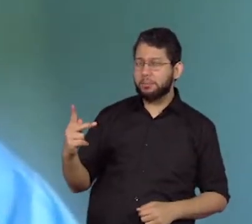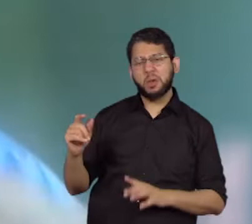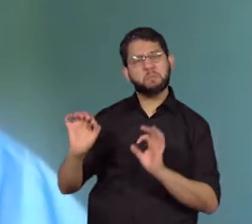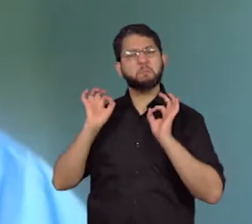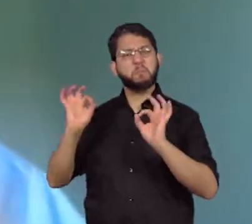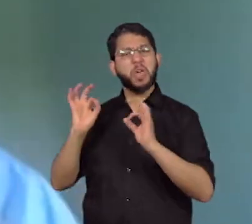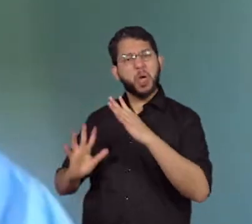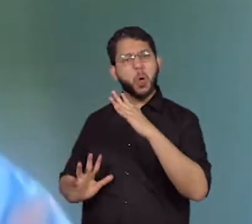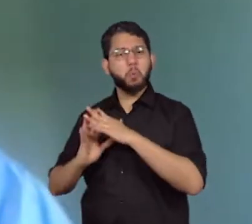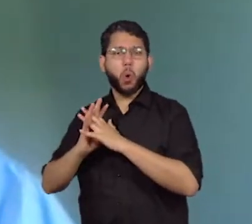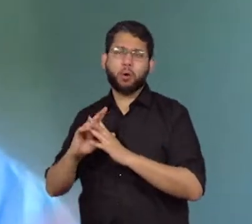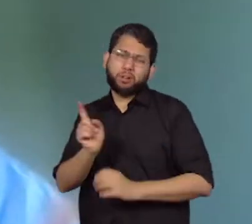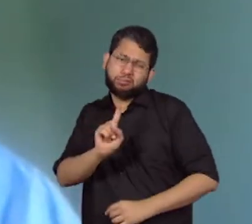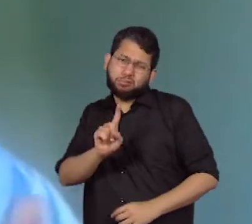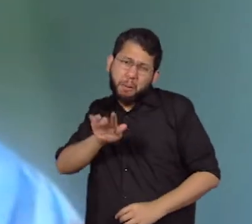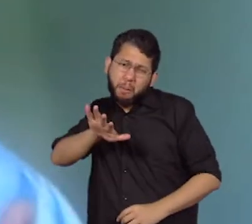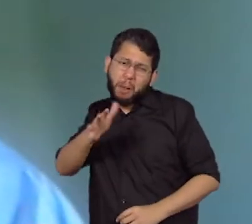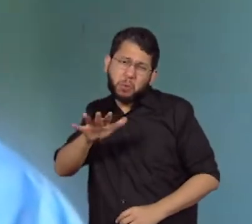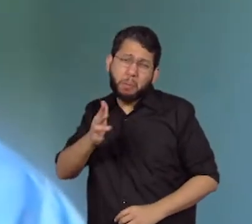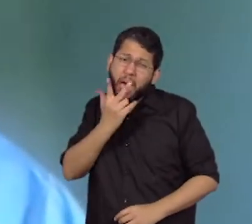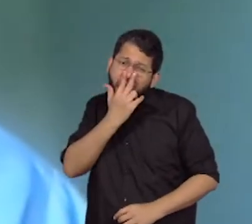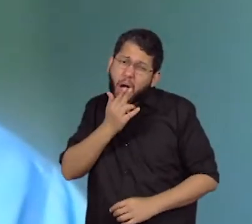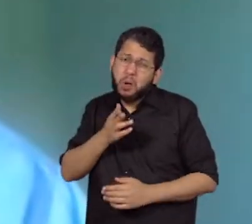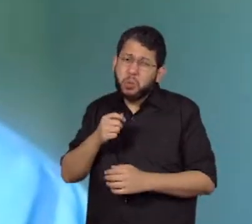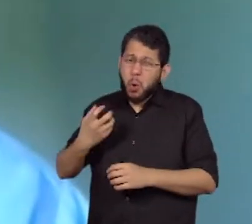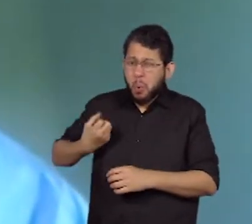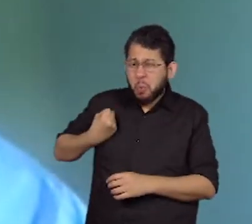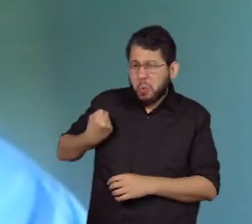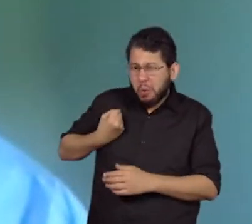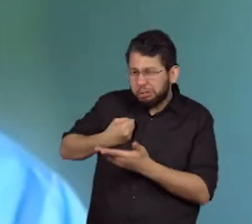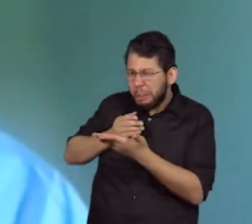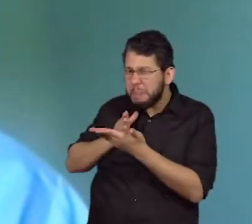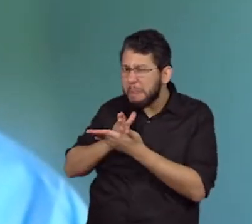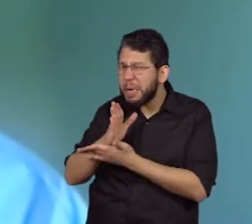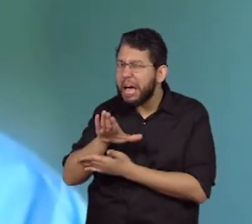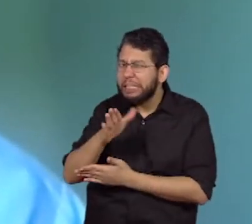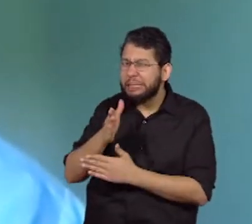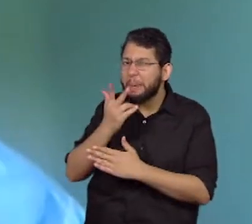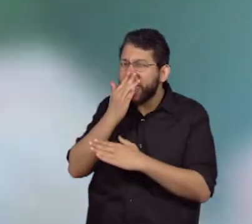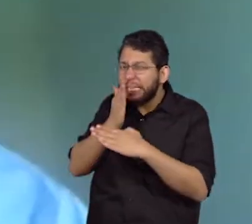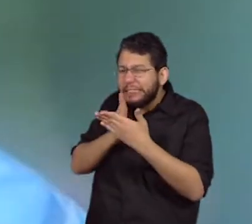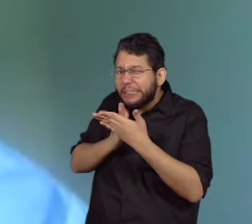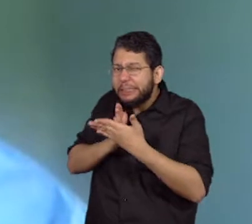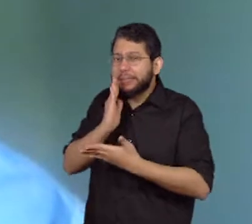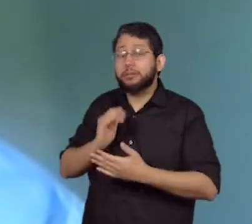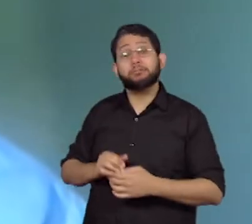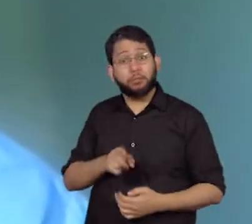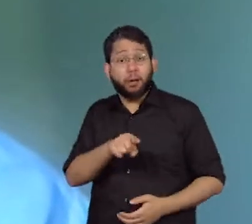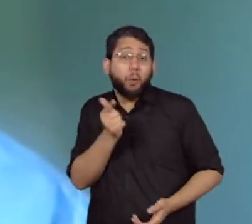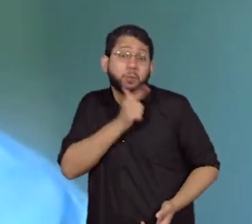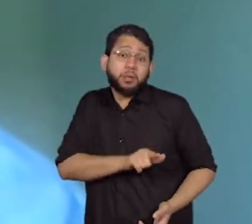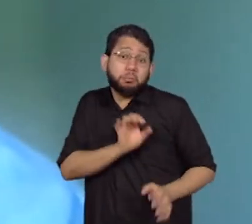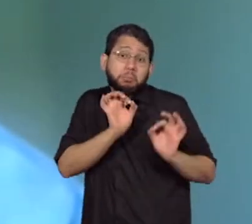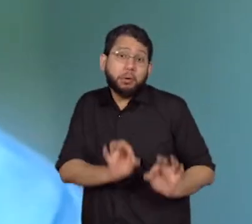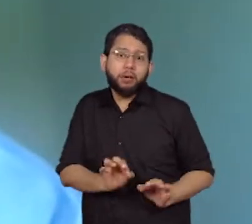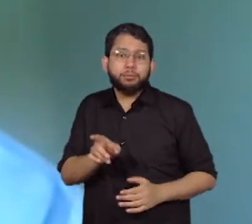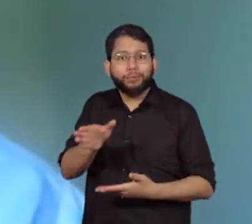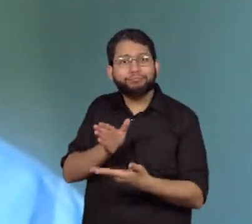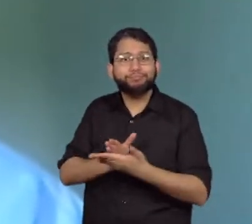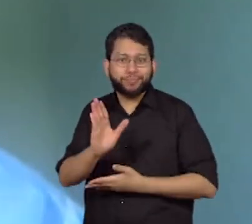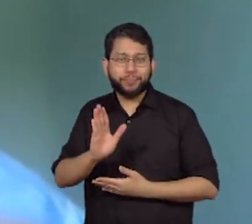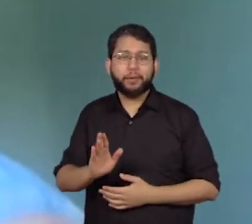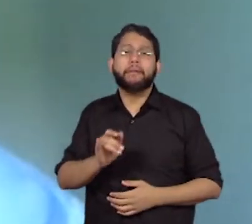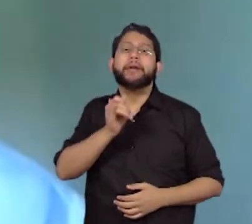bem, mas eu falei, olha, eu acho que dá para passar, é suficiente aí para eu passar. E, de fato, eu consegui passar. Foi até na